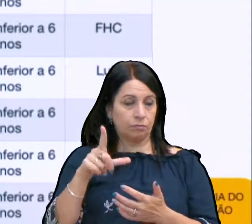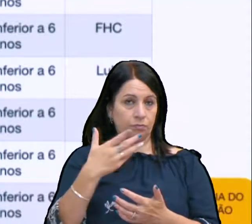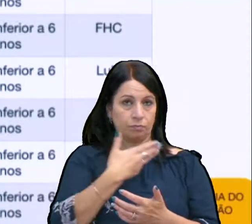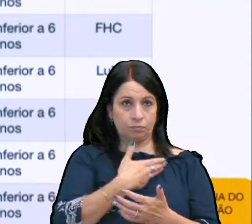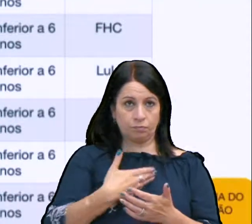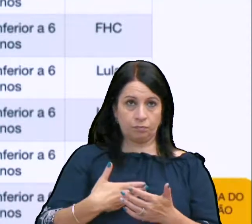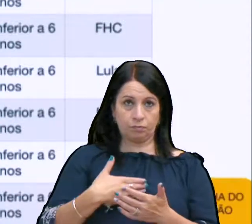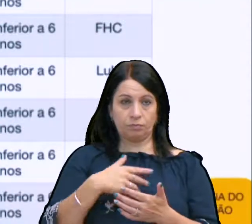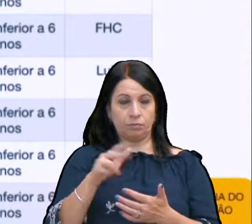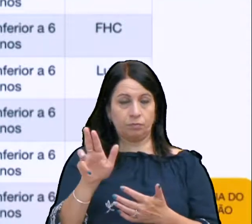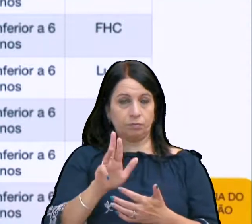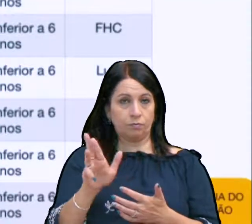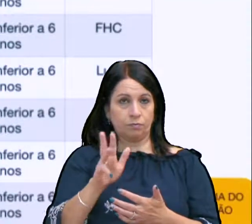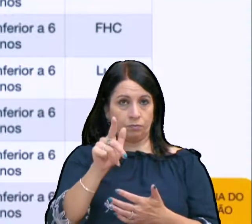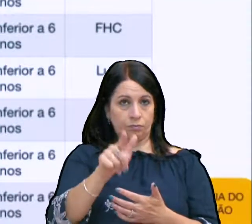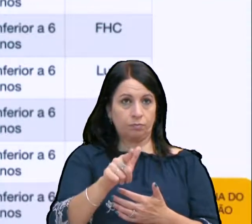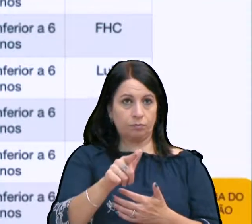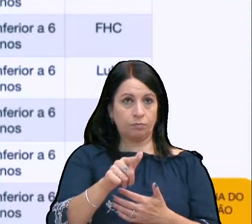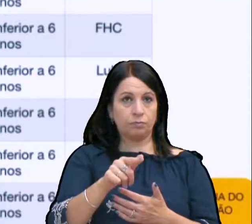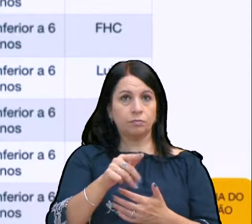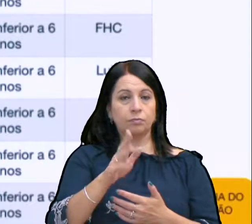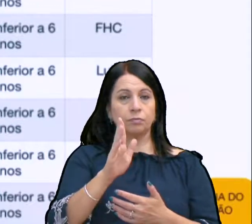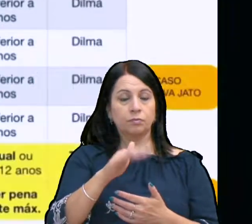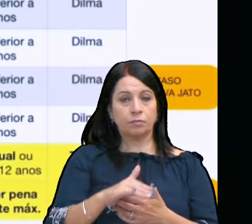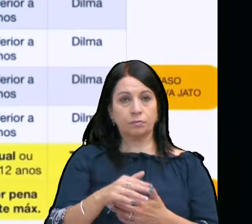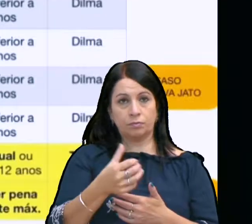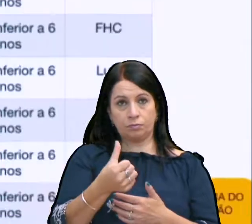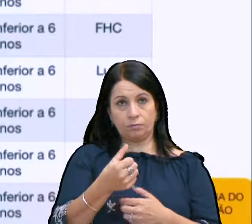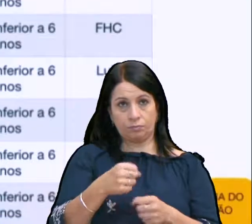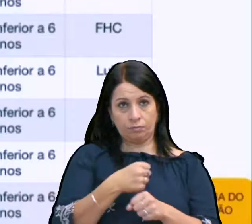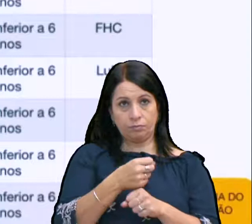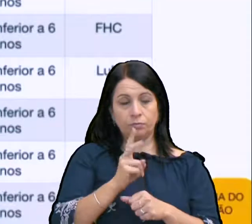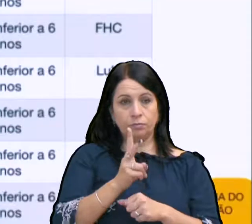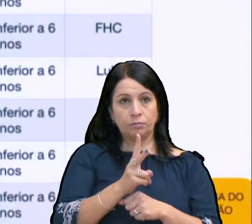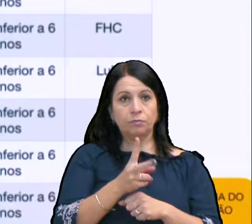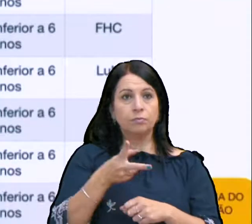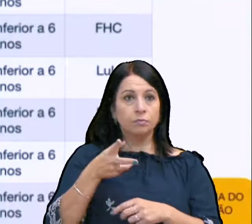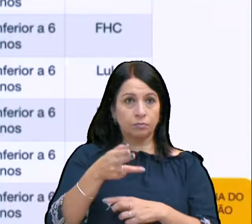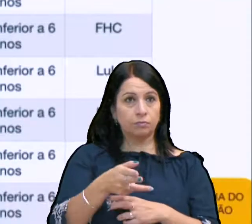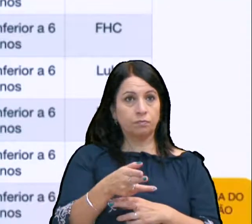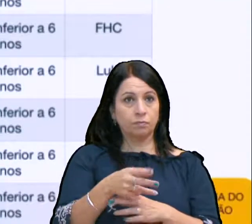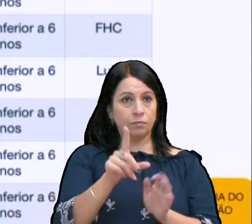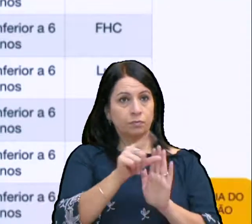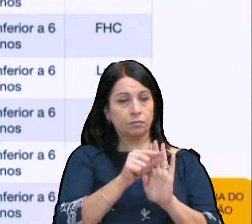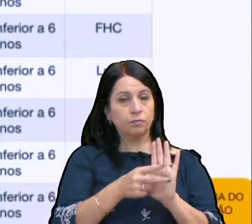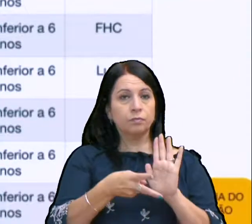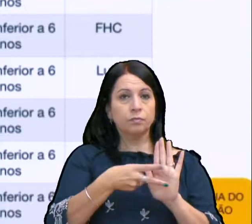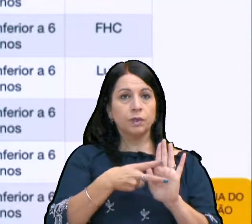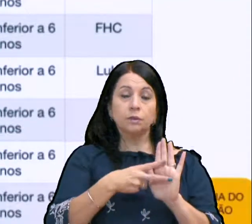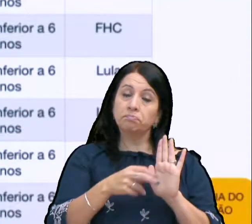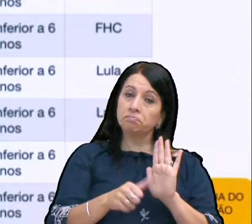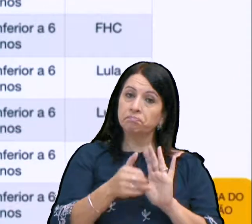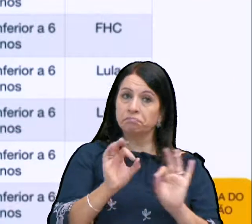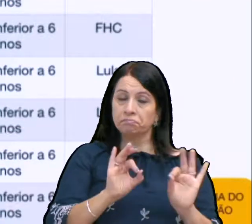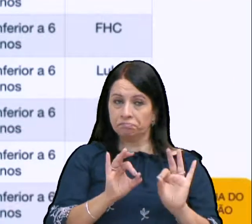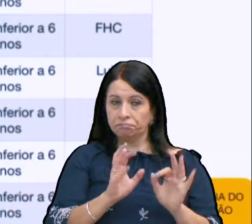já no governo Lula, pena inferior a 6 anos, é mantida. e corta o artigo 2º, deu uma